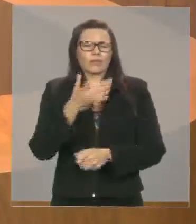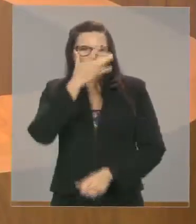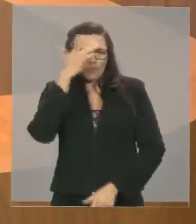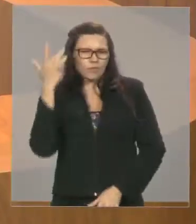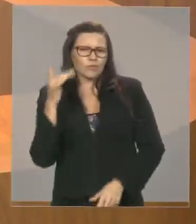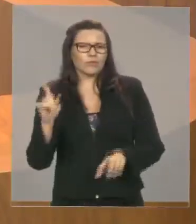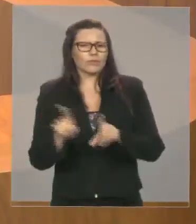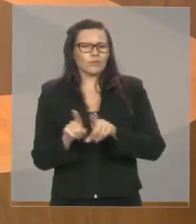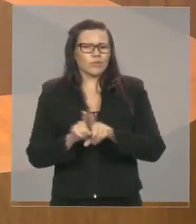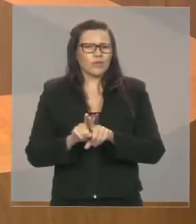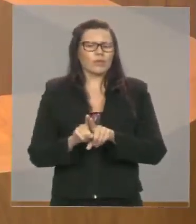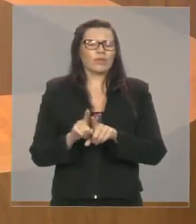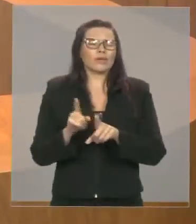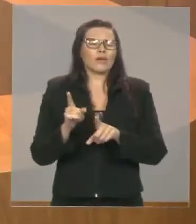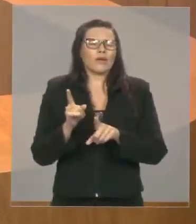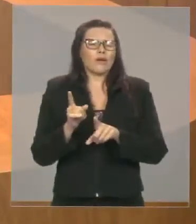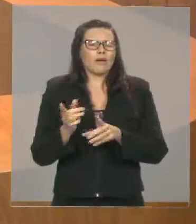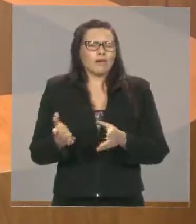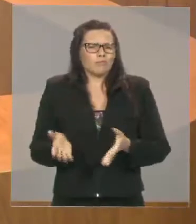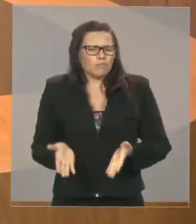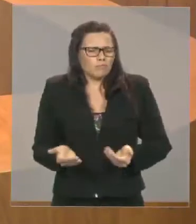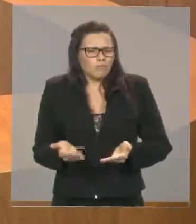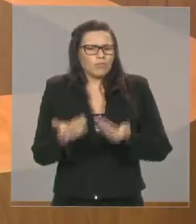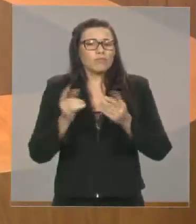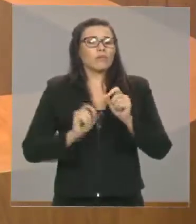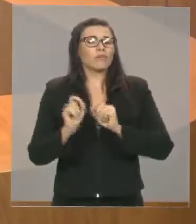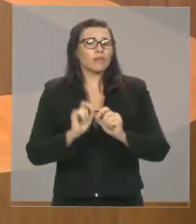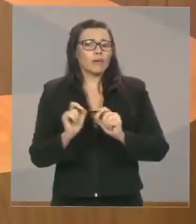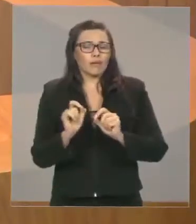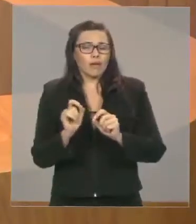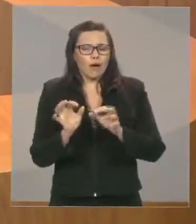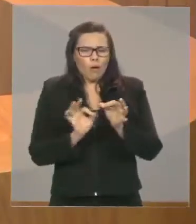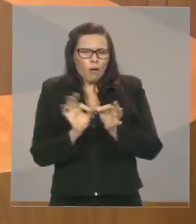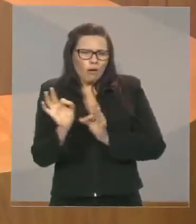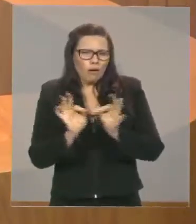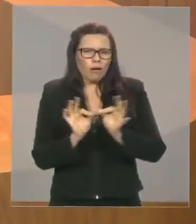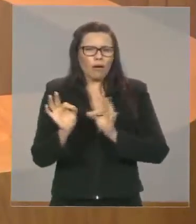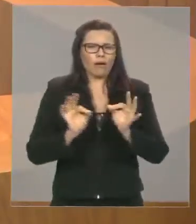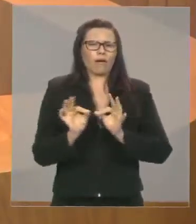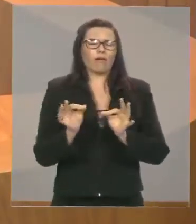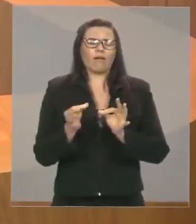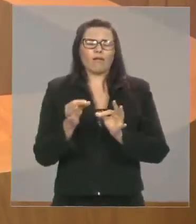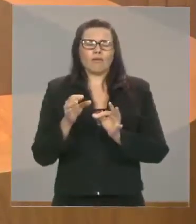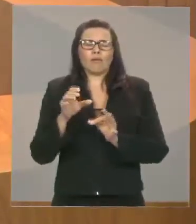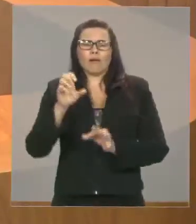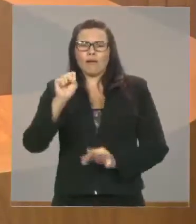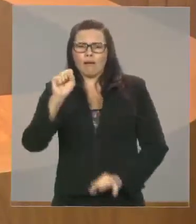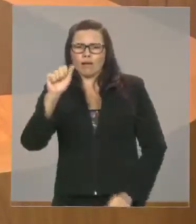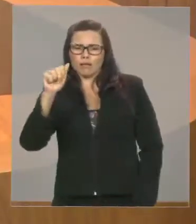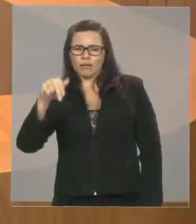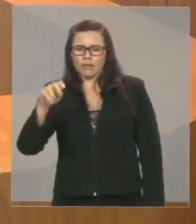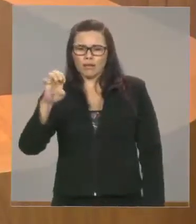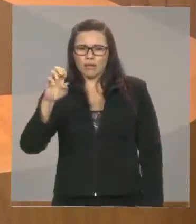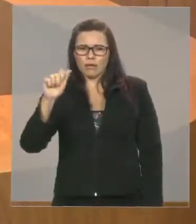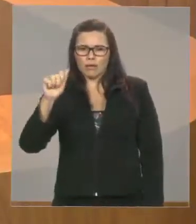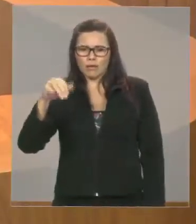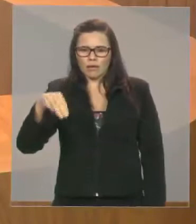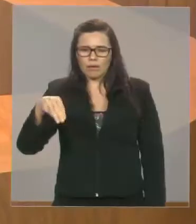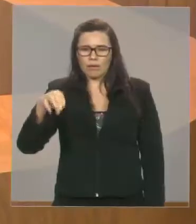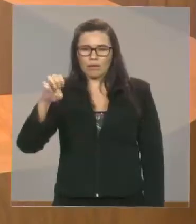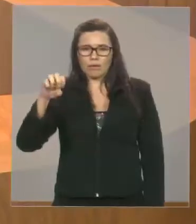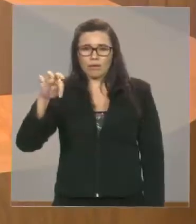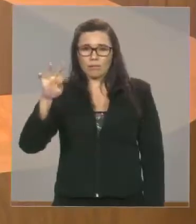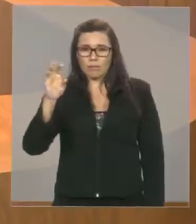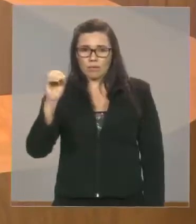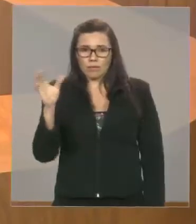até uma lei foi criada. E agora, em 2017, por uma certa ironia do destino, essa